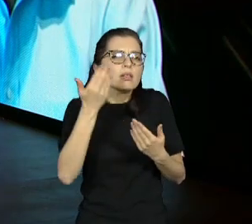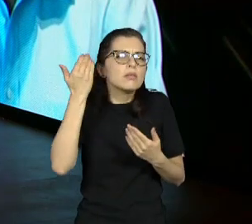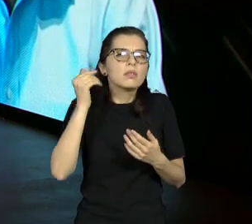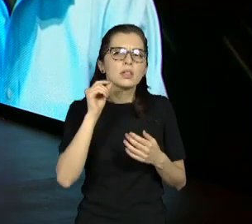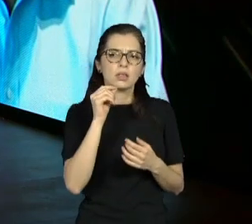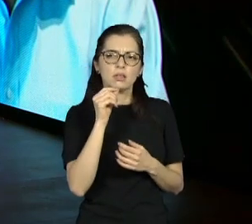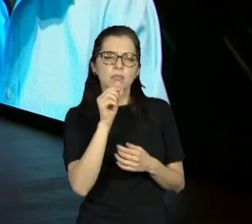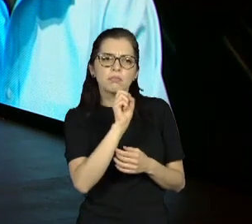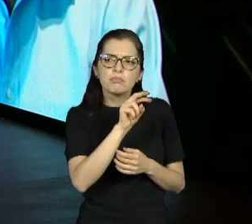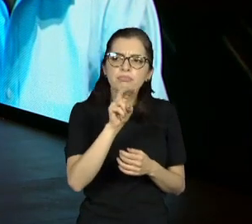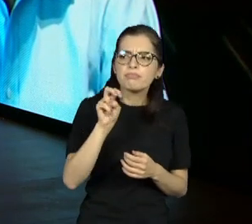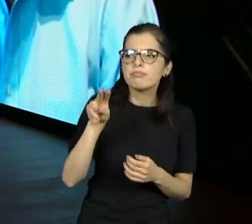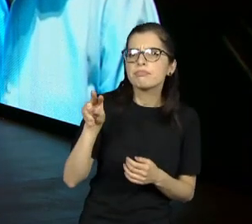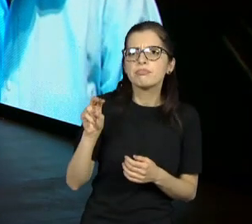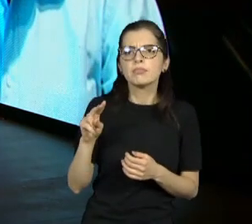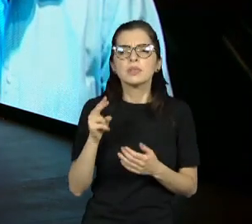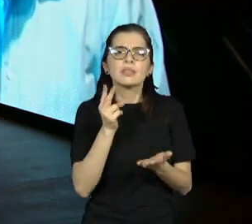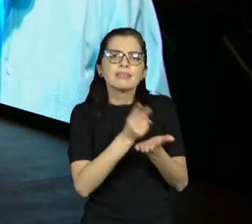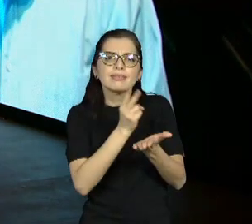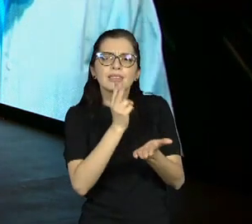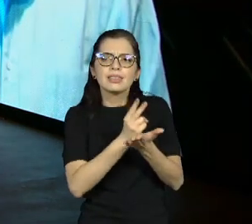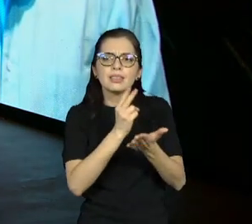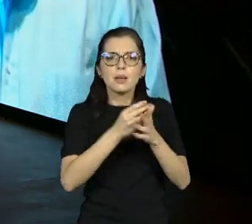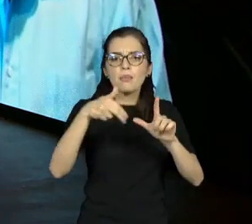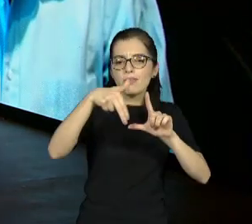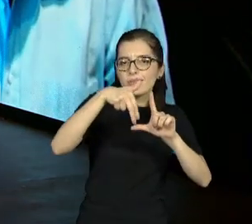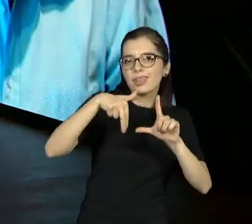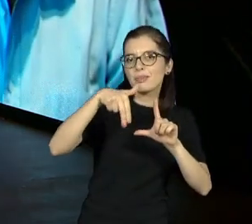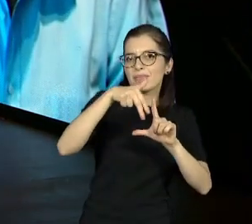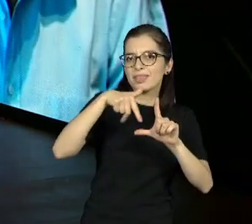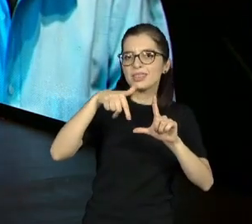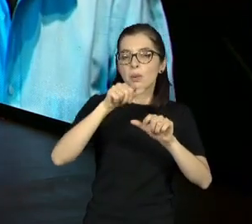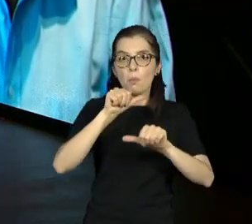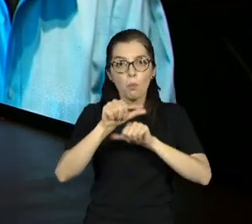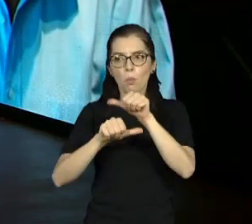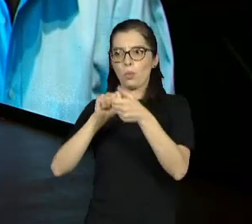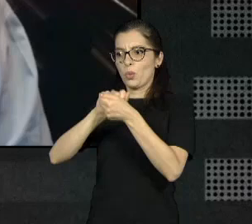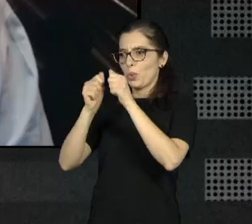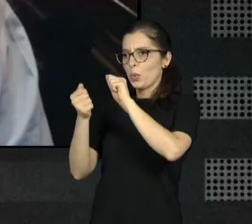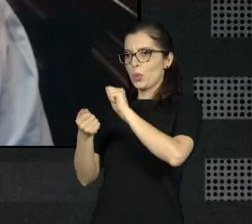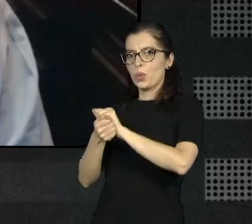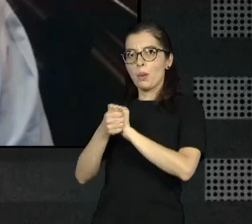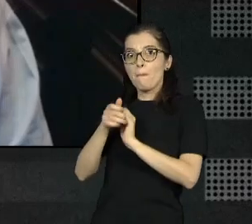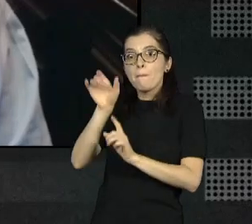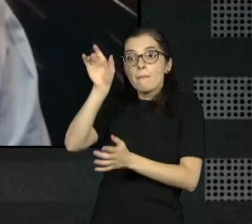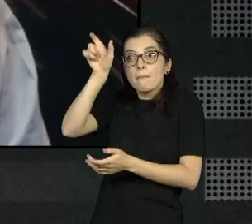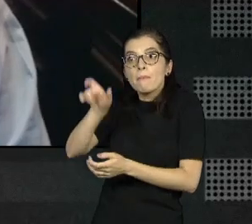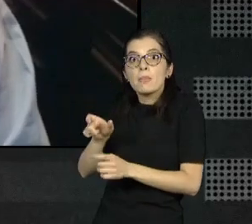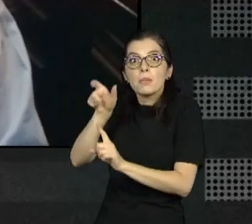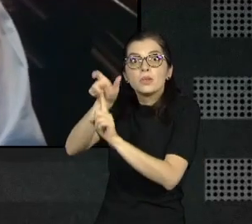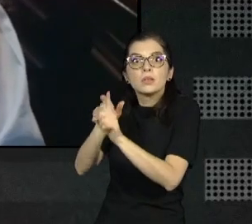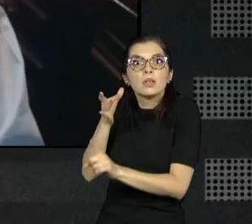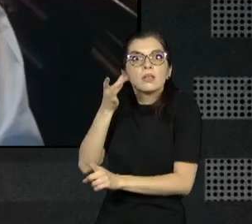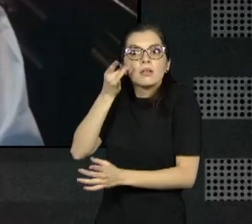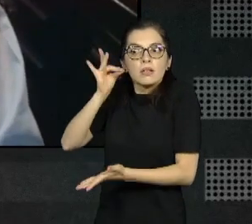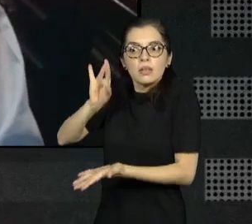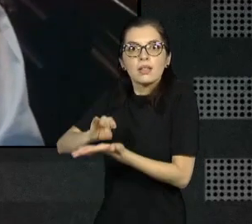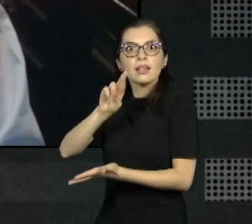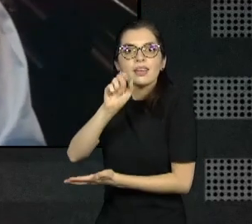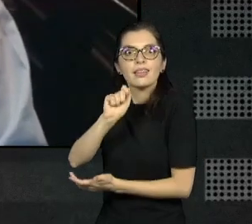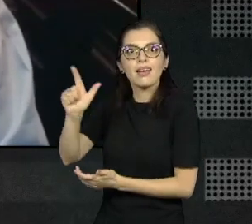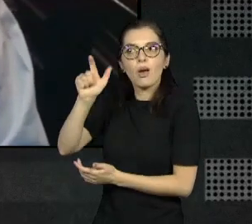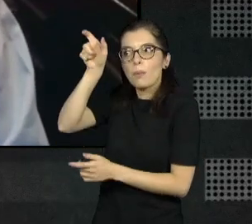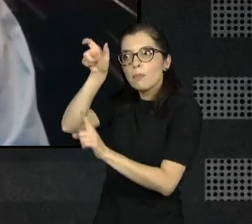em live action, né? Esses personagens humanizados. Por quê, Maurício? Eu não fui bem